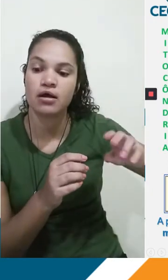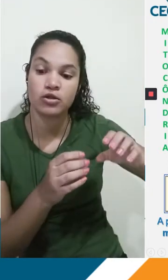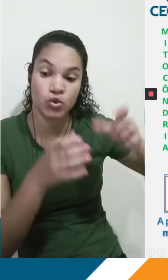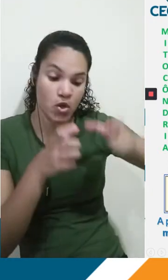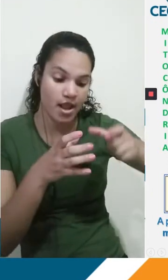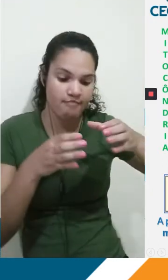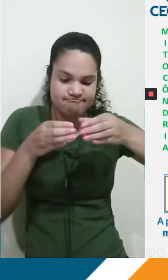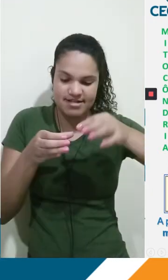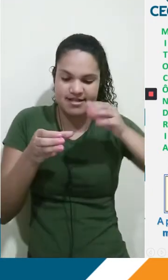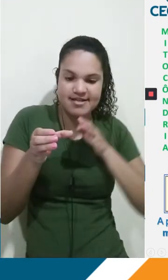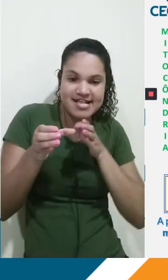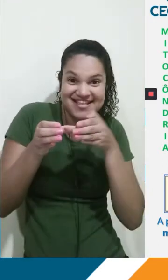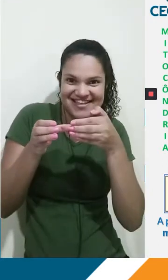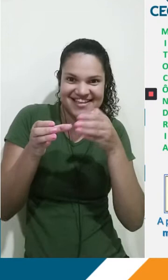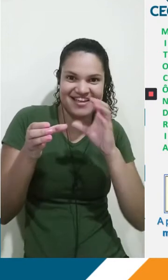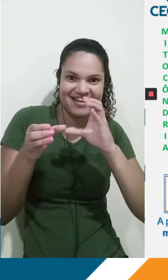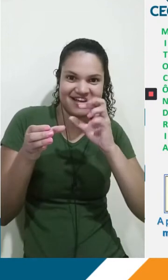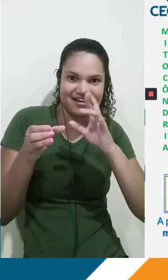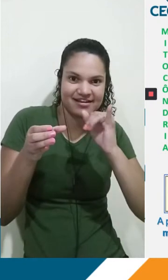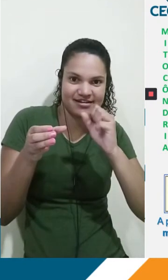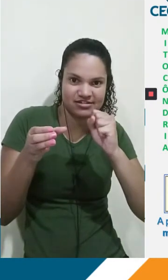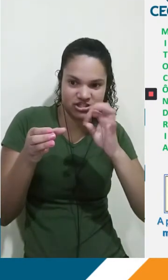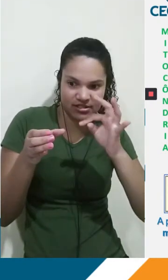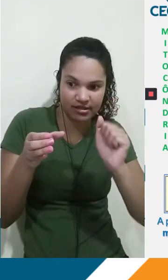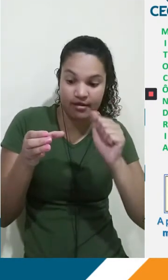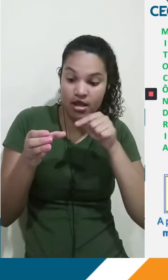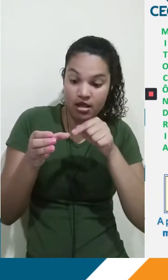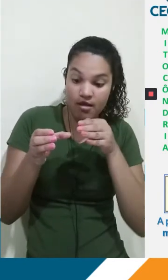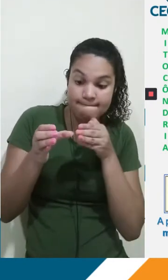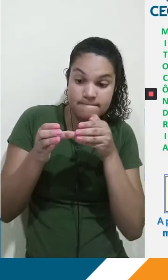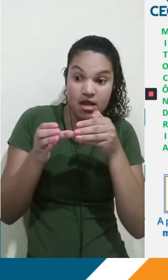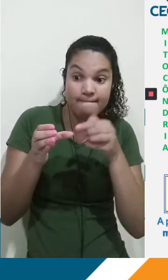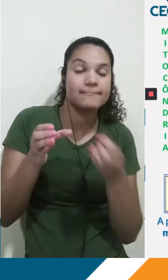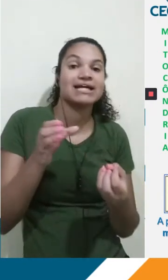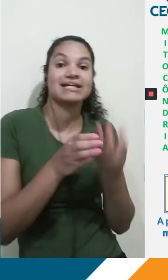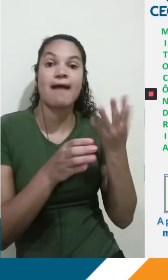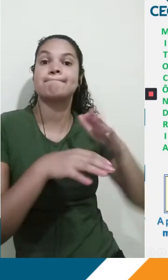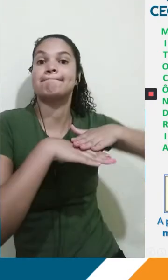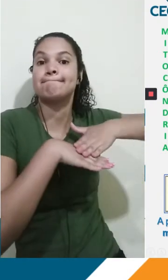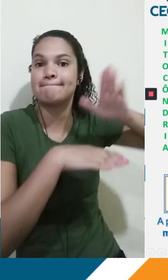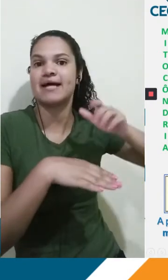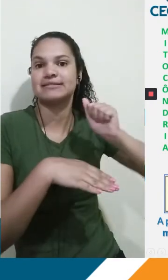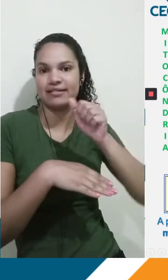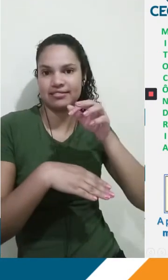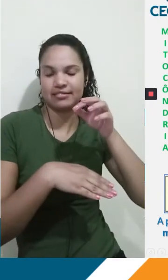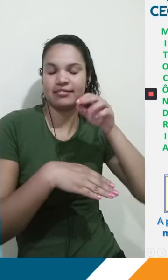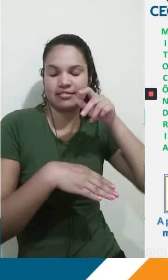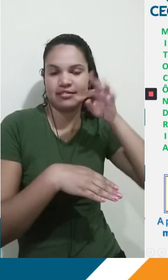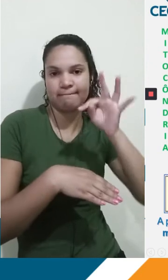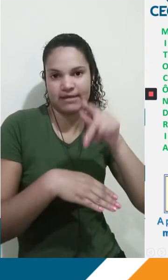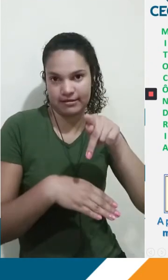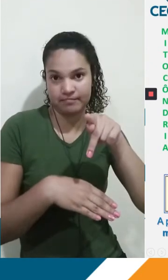cristas mitocondriais, na cadeia de transporte de elétrons para a produção de mais ATP ainda. Então, esse